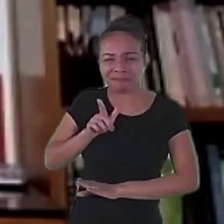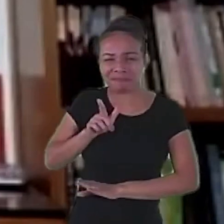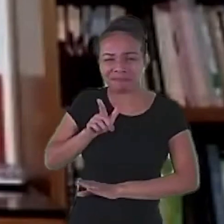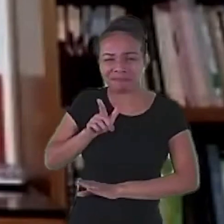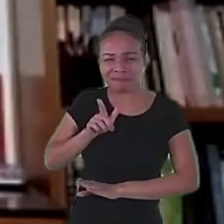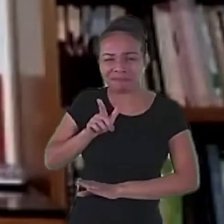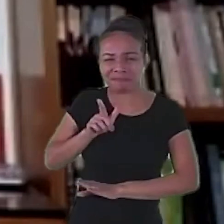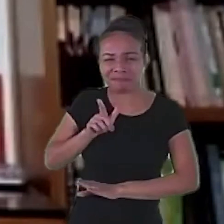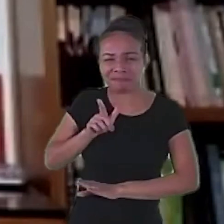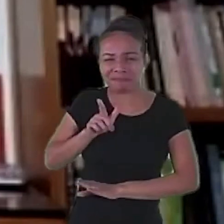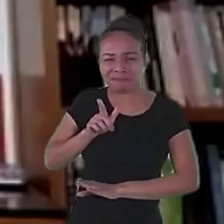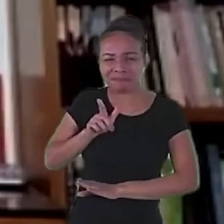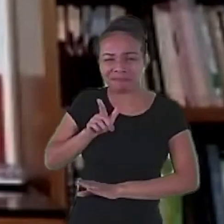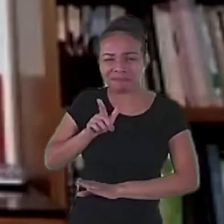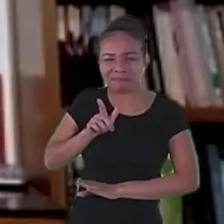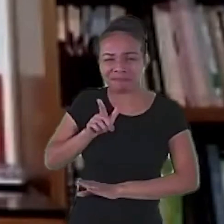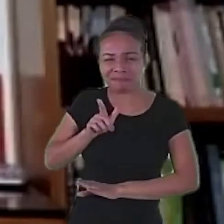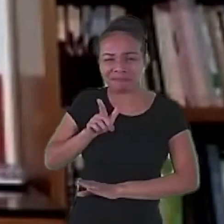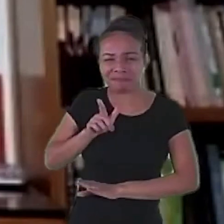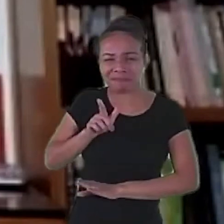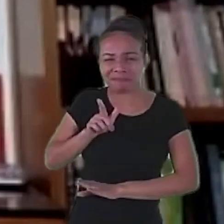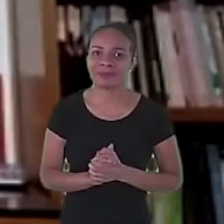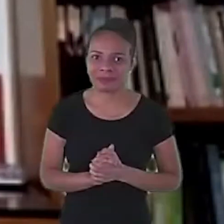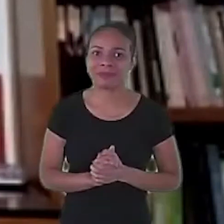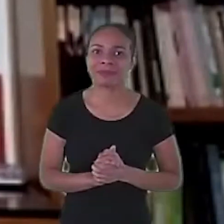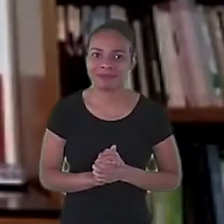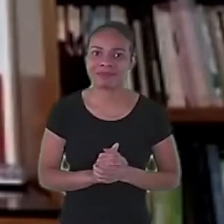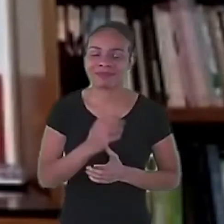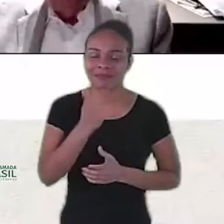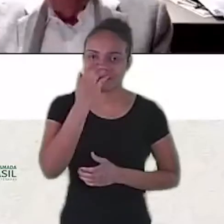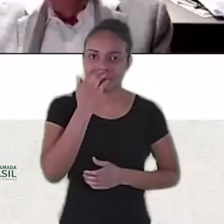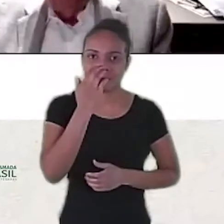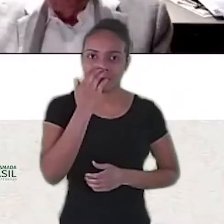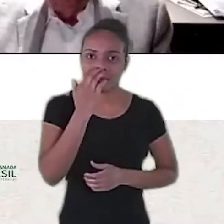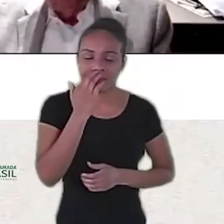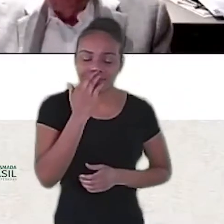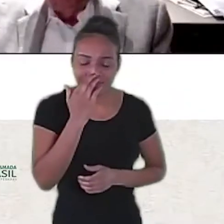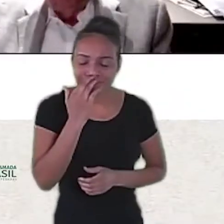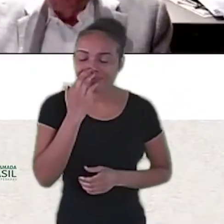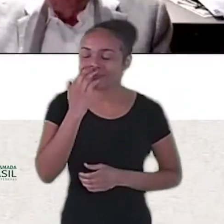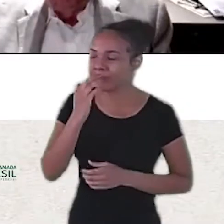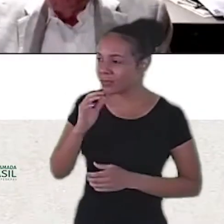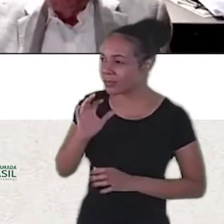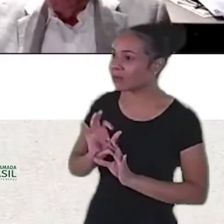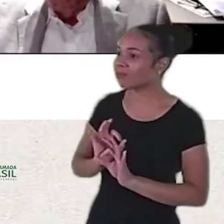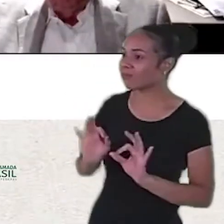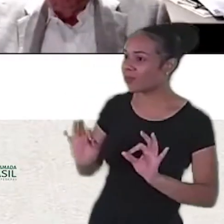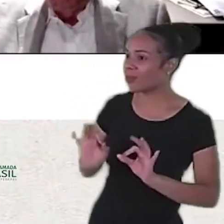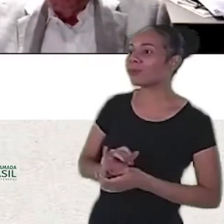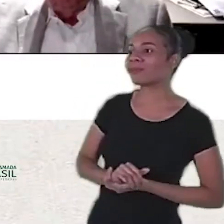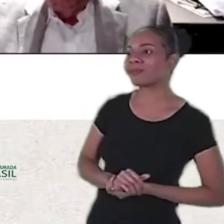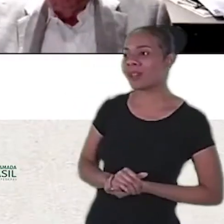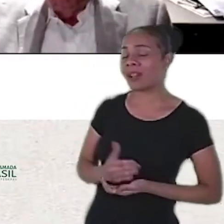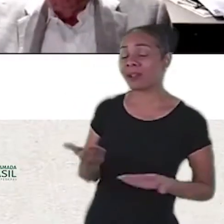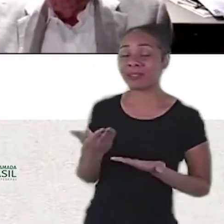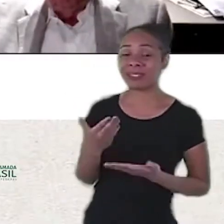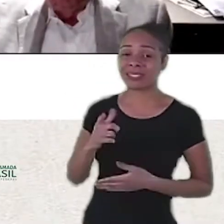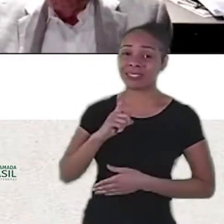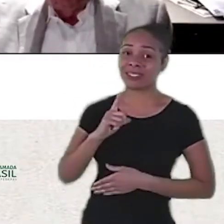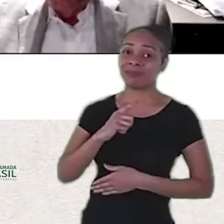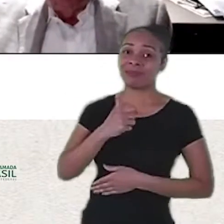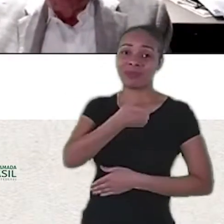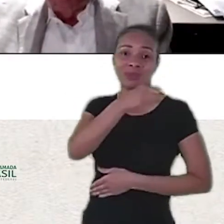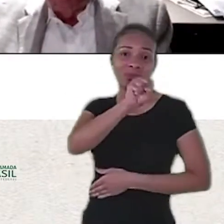deteriorização progressiva que nós estamos. Nossa, eu teria mais 18 perguntas, vai ser difícil, a gente vai ter que fazer outro, viu,